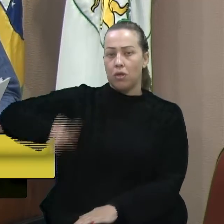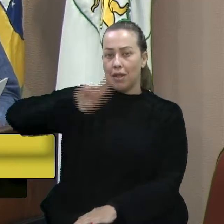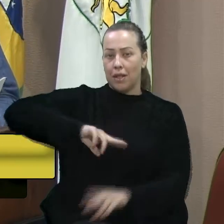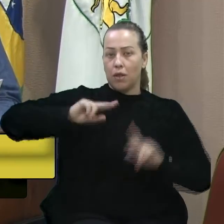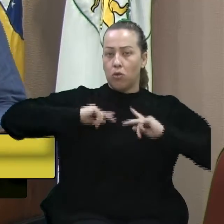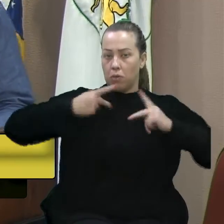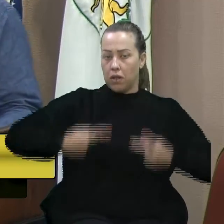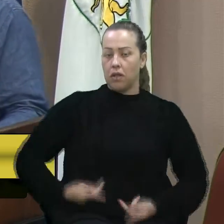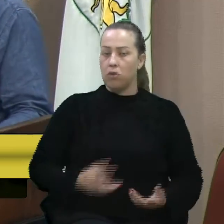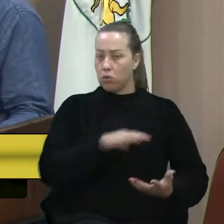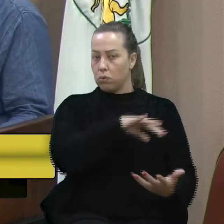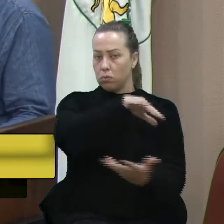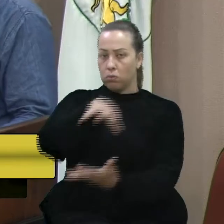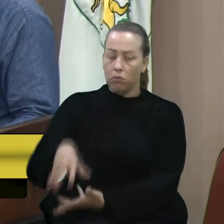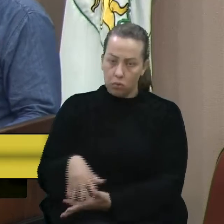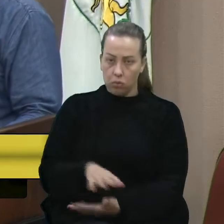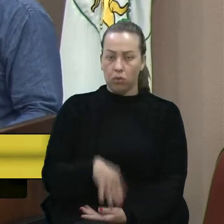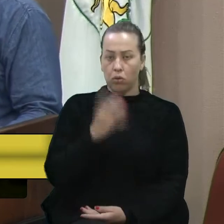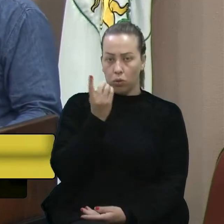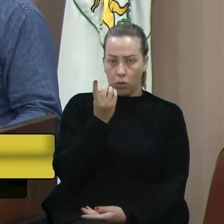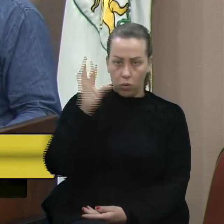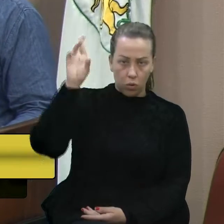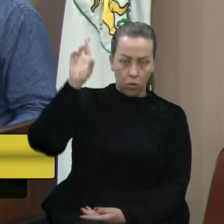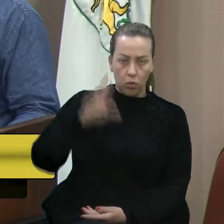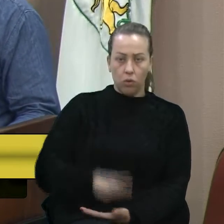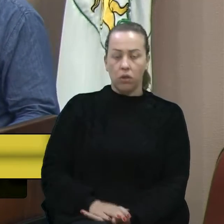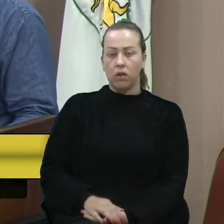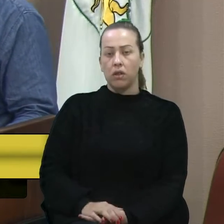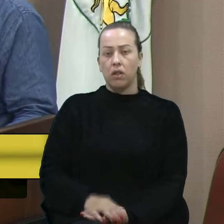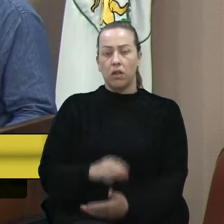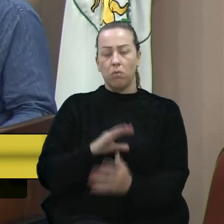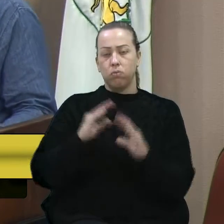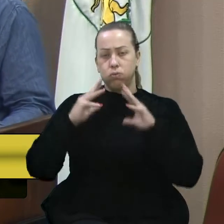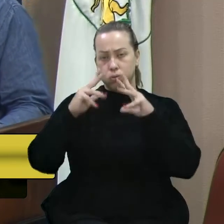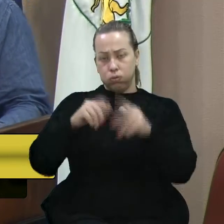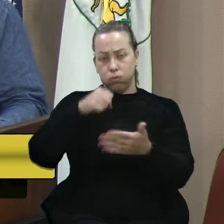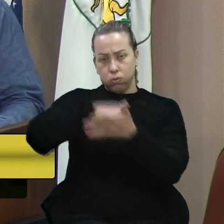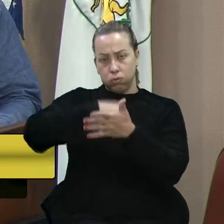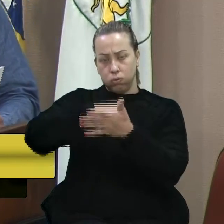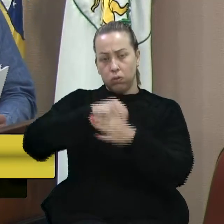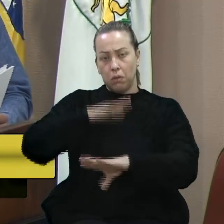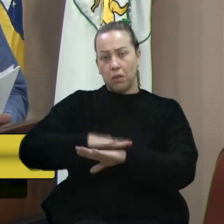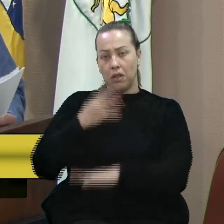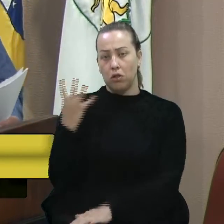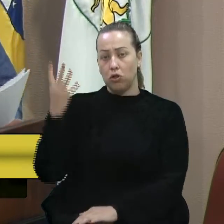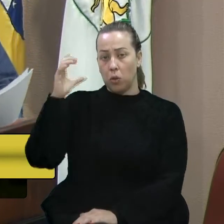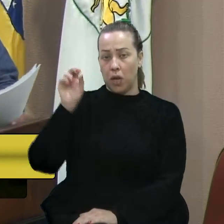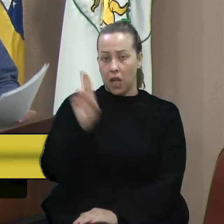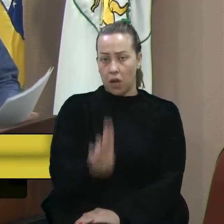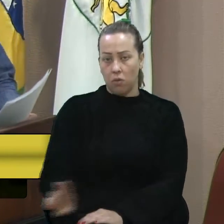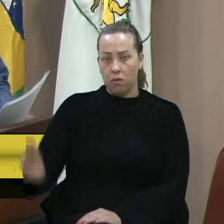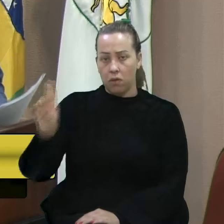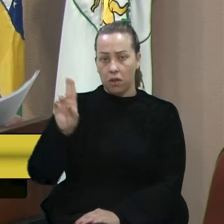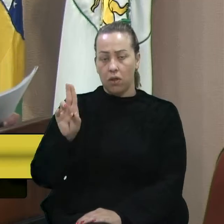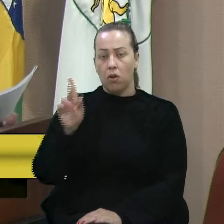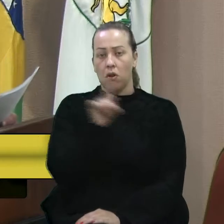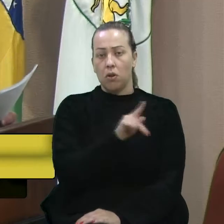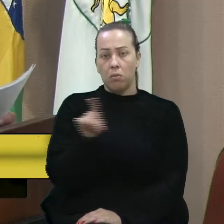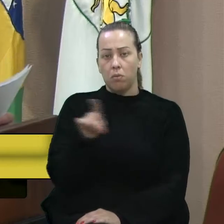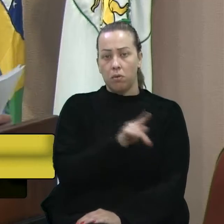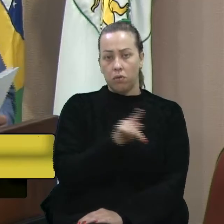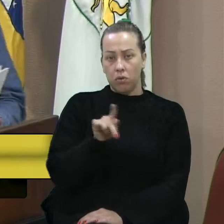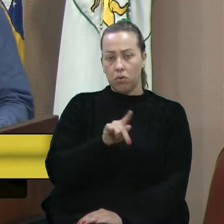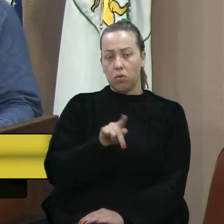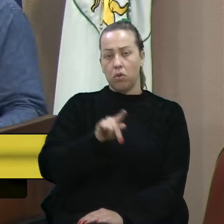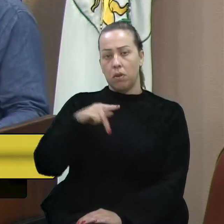no mundo, né? Doutor honoris causa em mais de 40 universidades, foi professor na